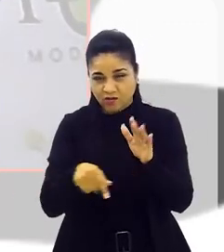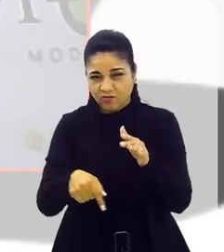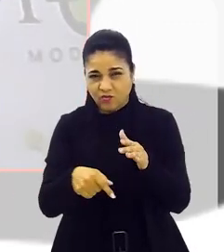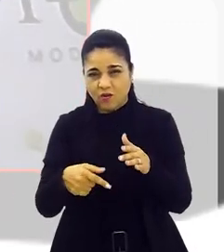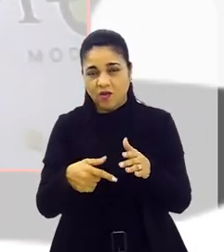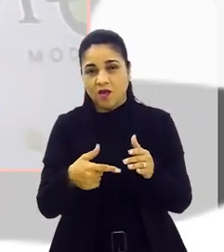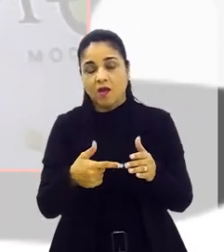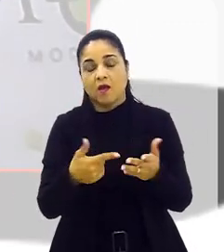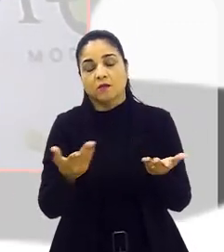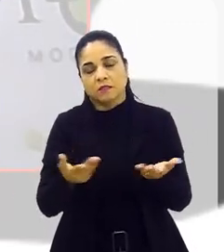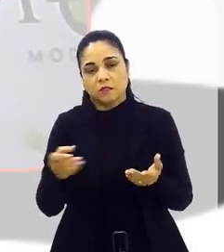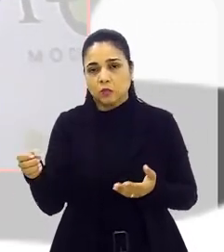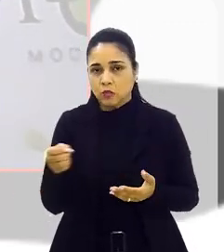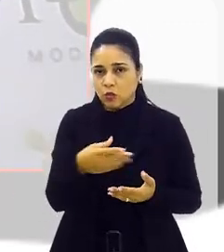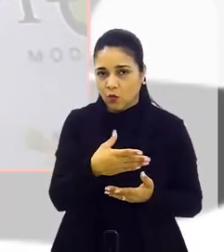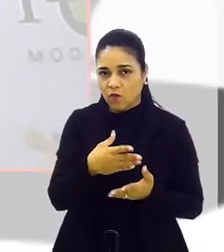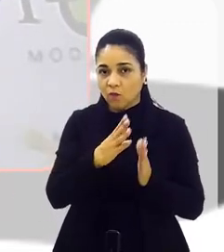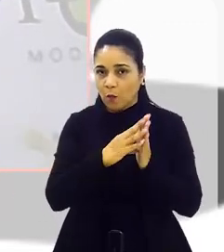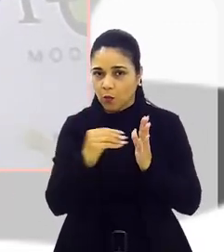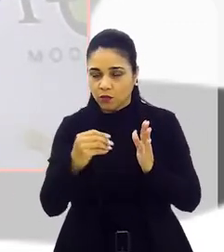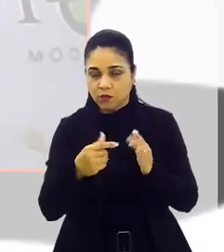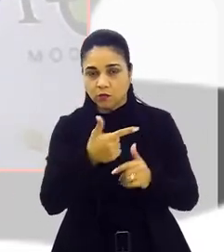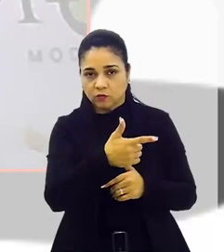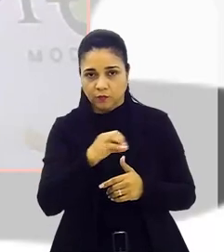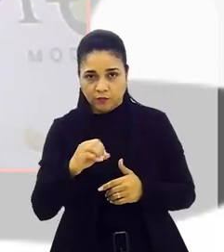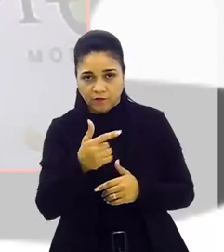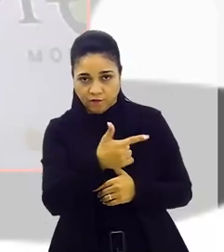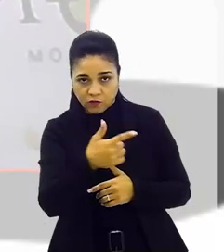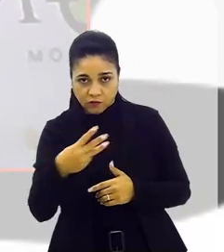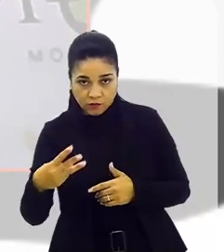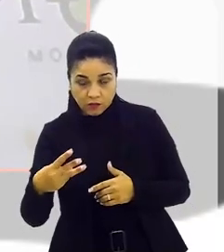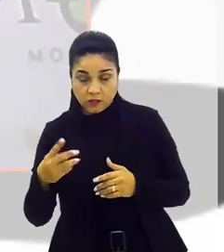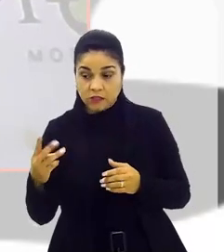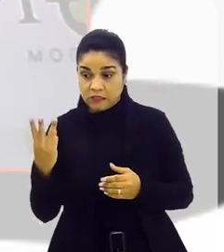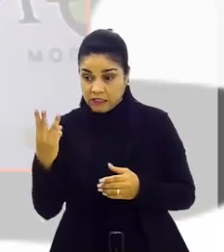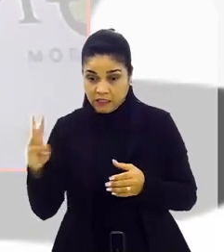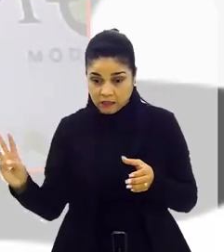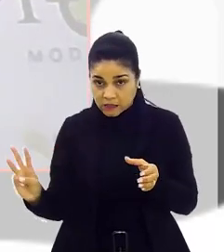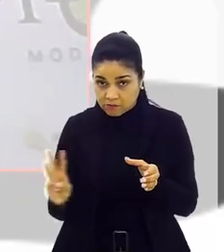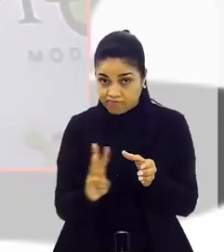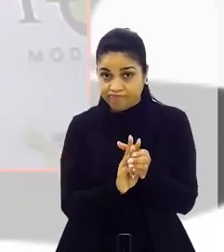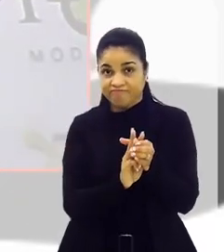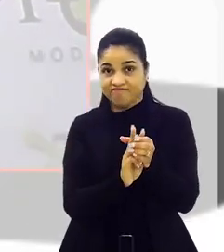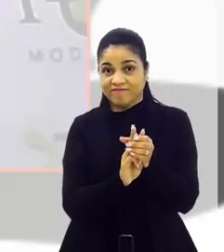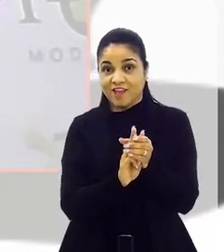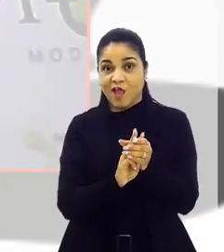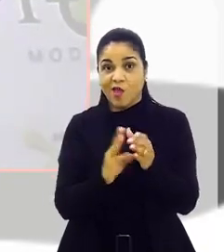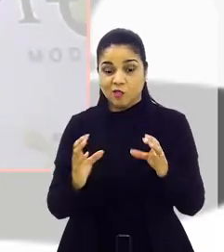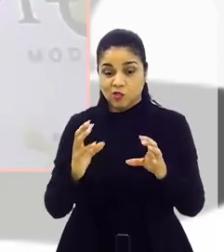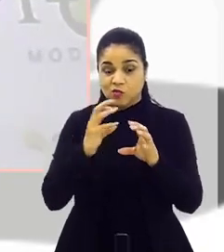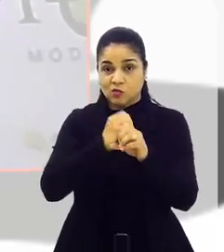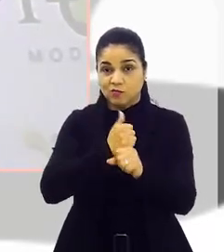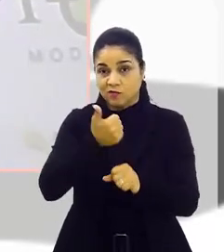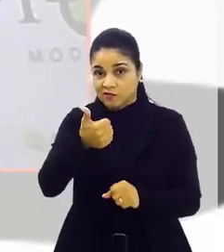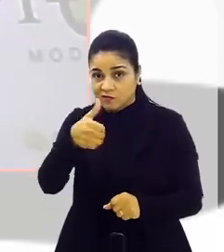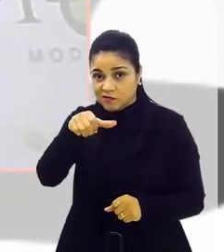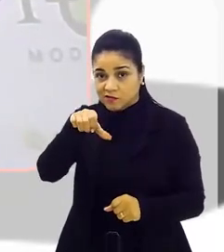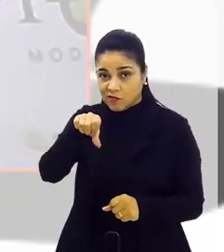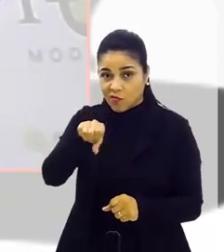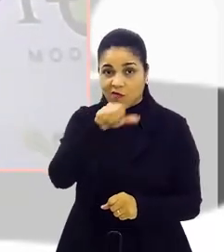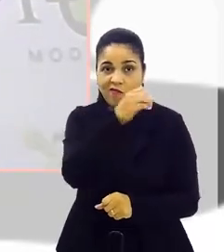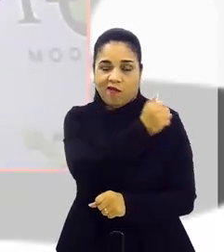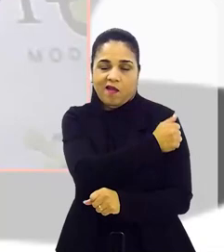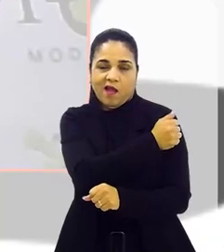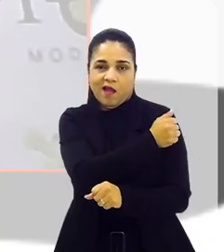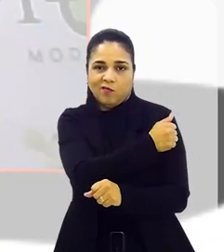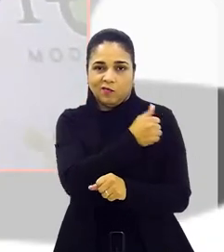agora. Nesse novo formato, né, de 2023, entraram mais três alunos e eu estou com 19